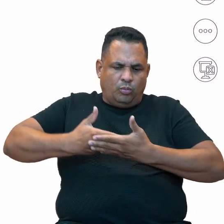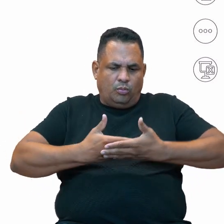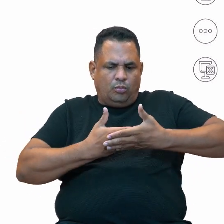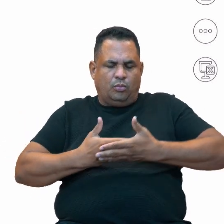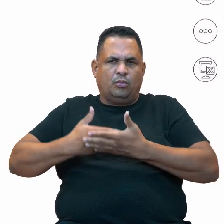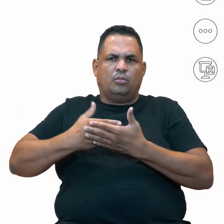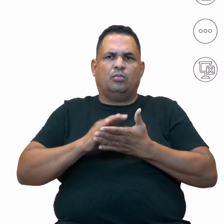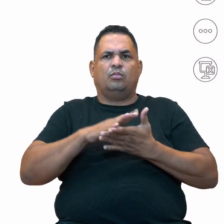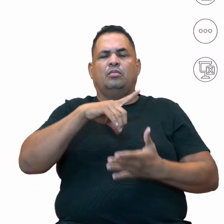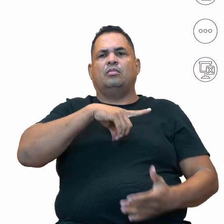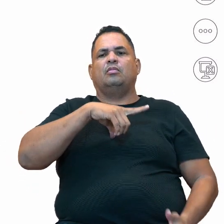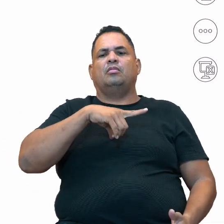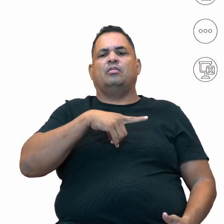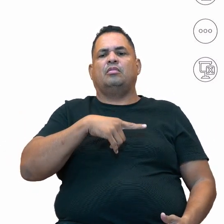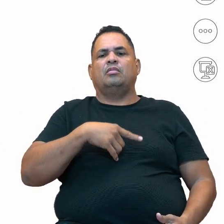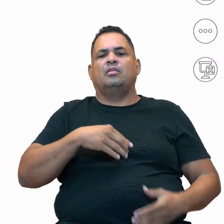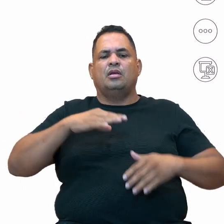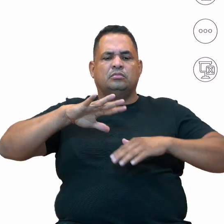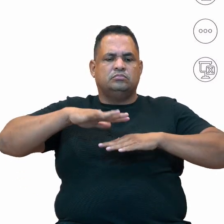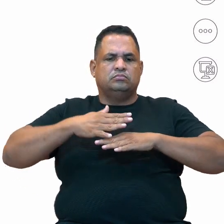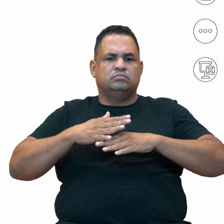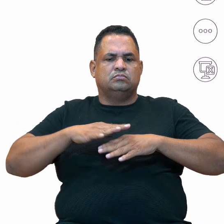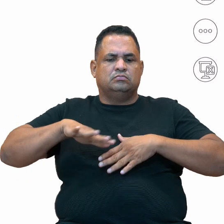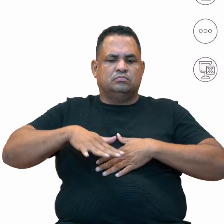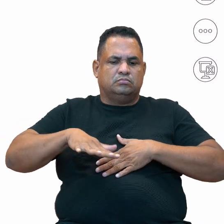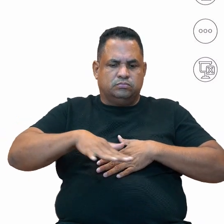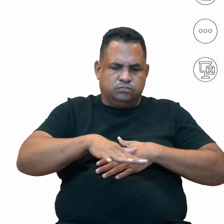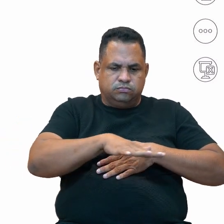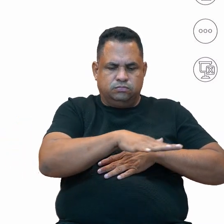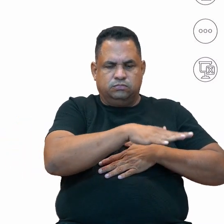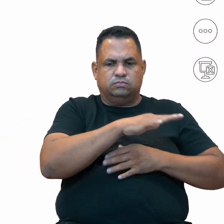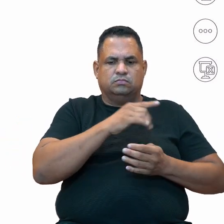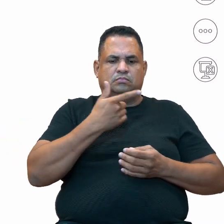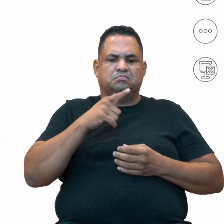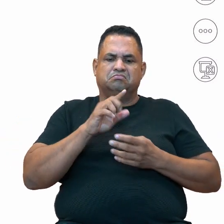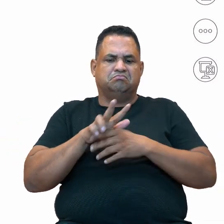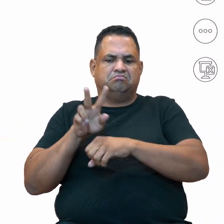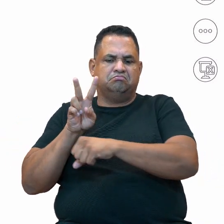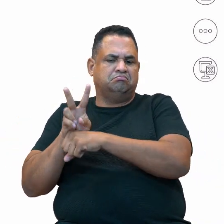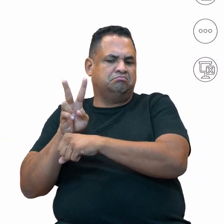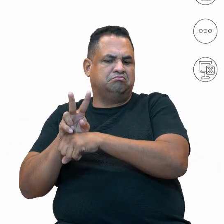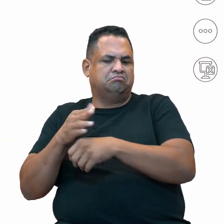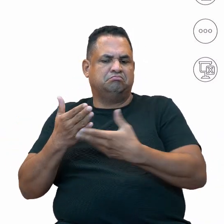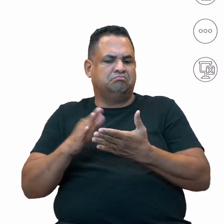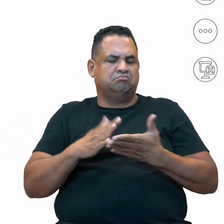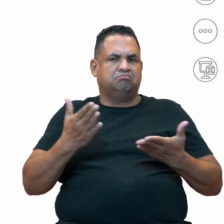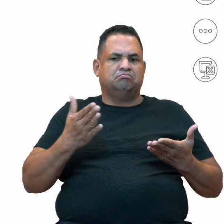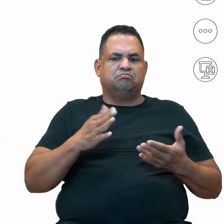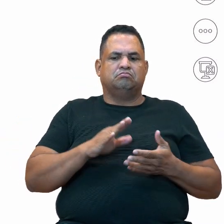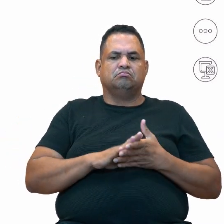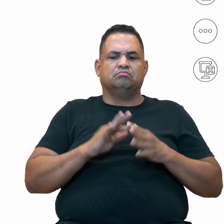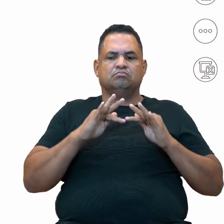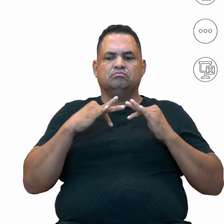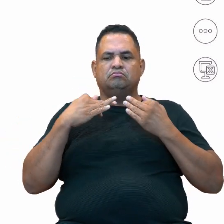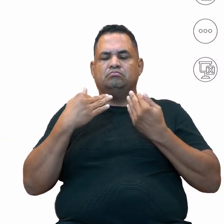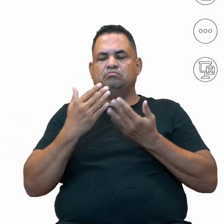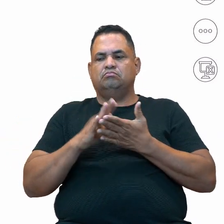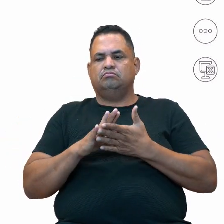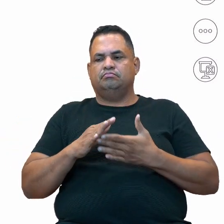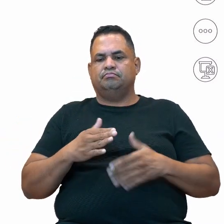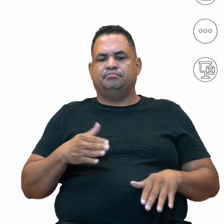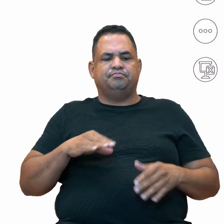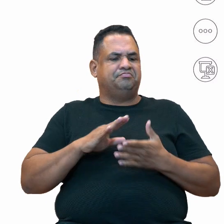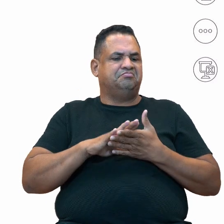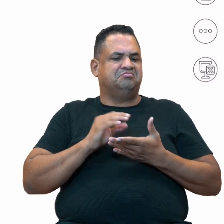Tem os répteis, eles não têm esse cuidado parental, nem todas as espécies, né? Por exemplo, serpente já nasce, as bichinhas,